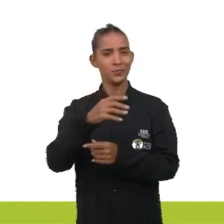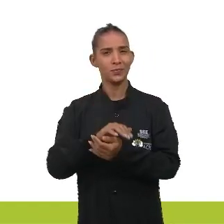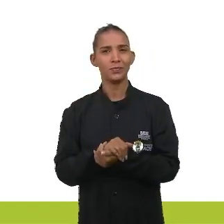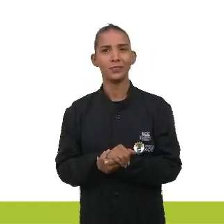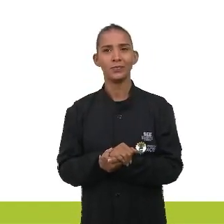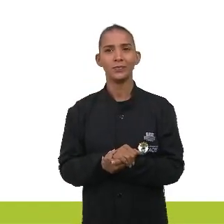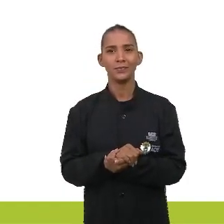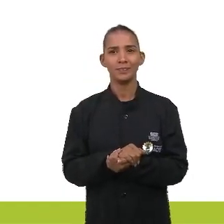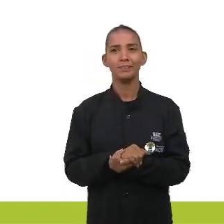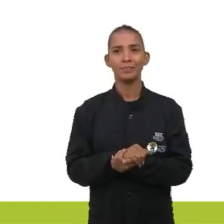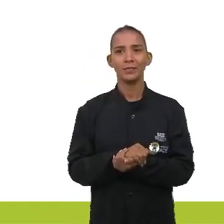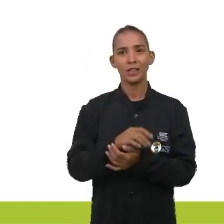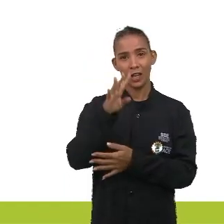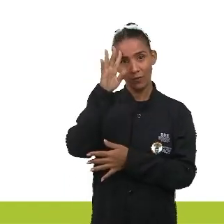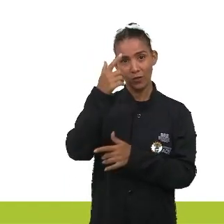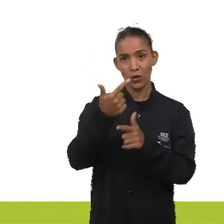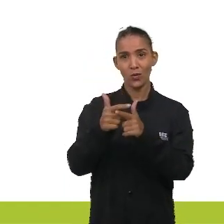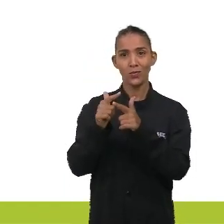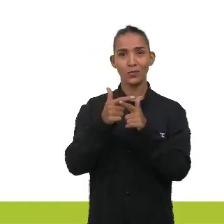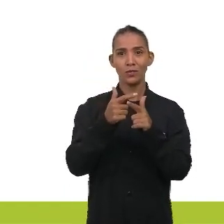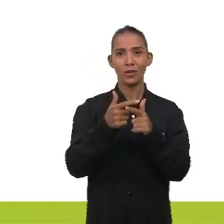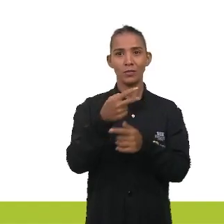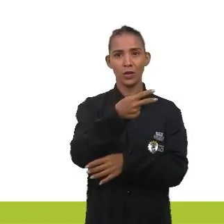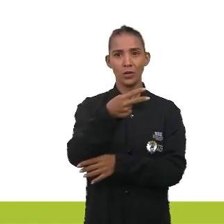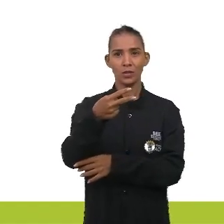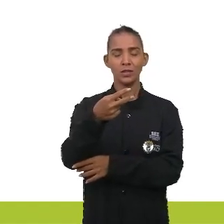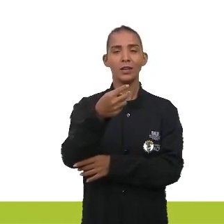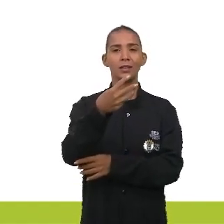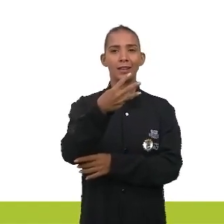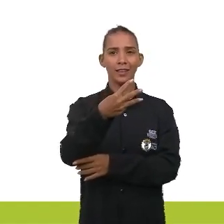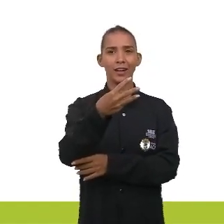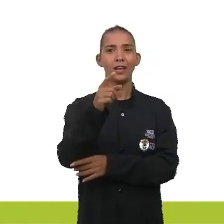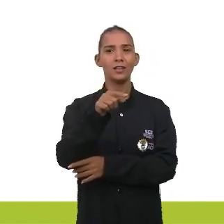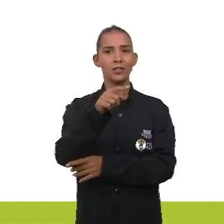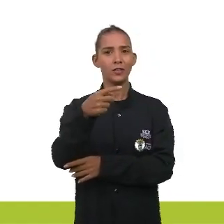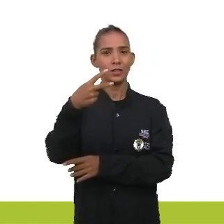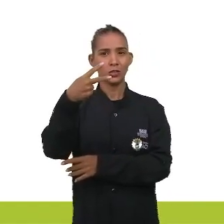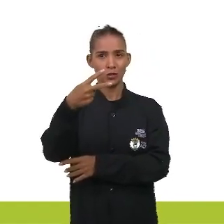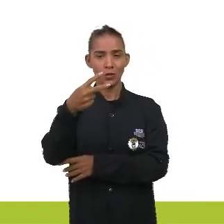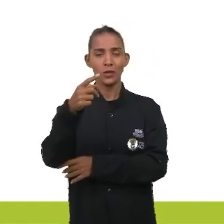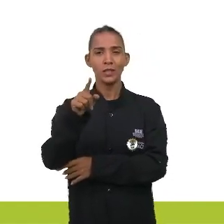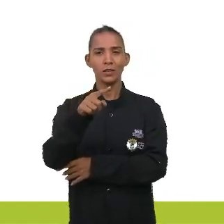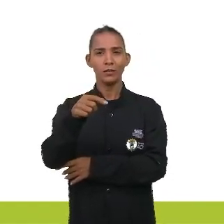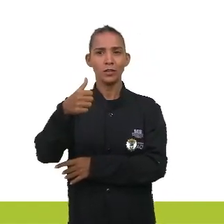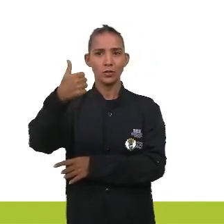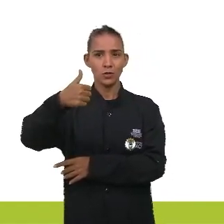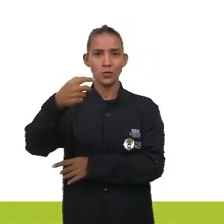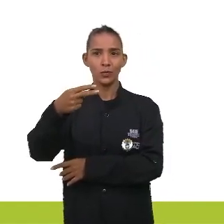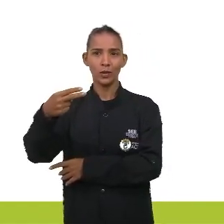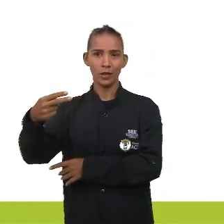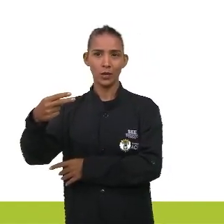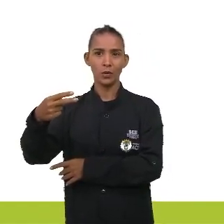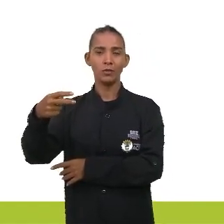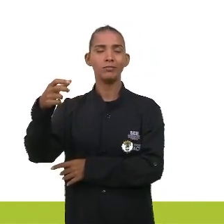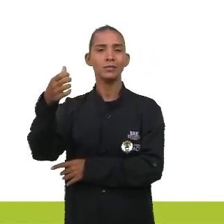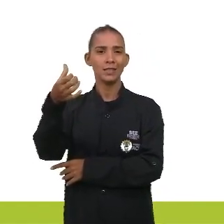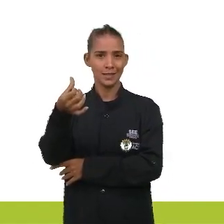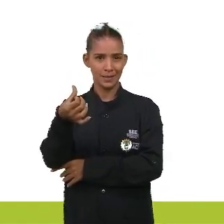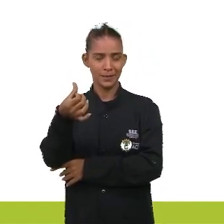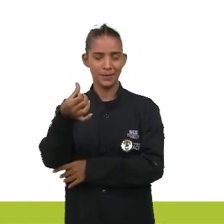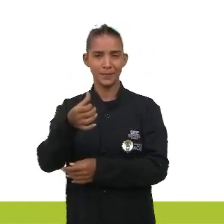De modo que resolver esse problema é igual a 3 vezes 2 vezes 1, igual a 6.